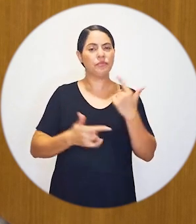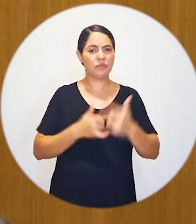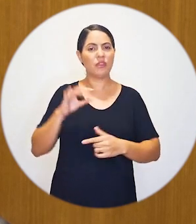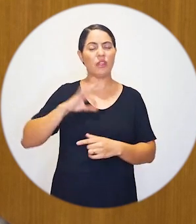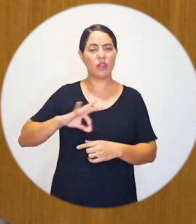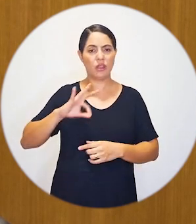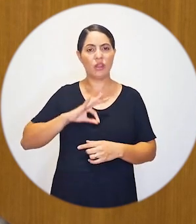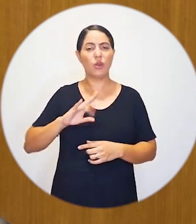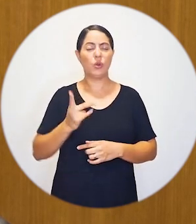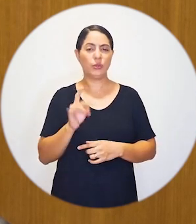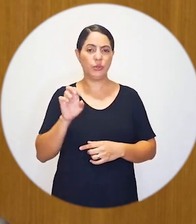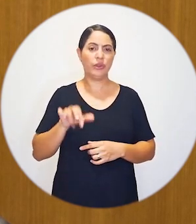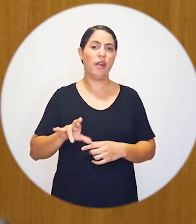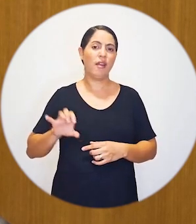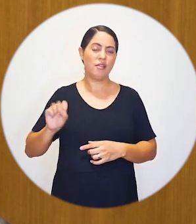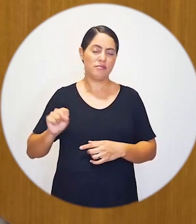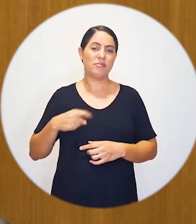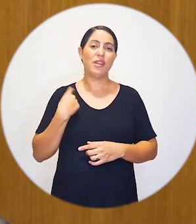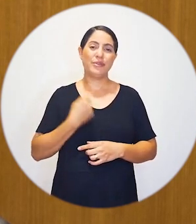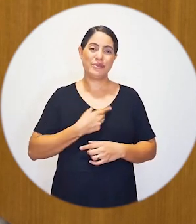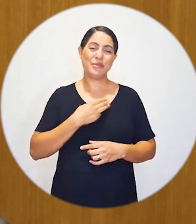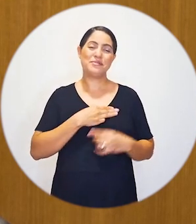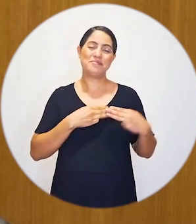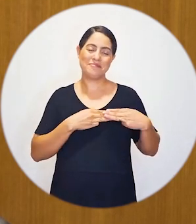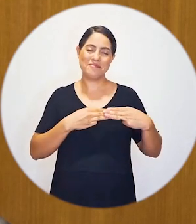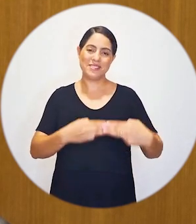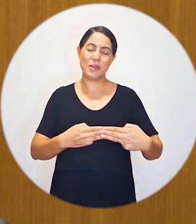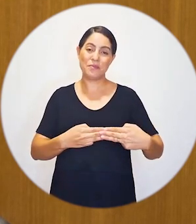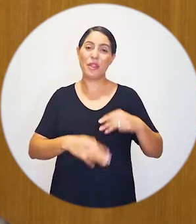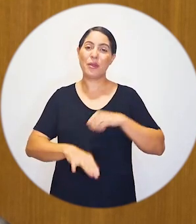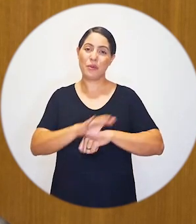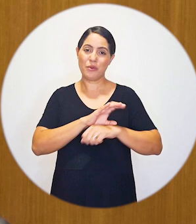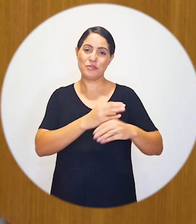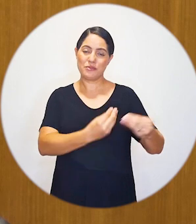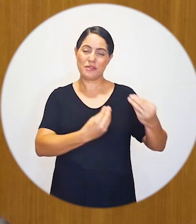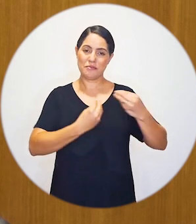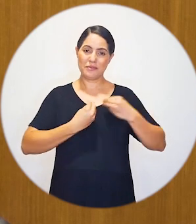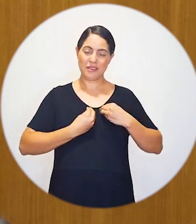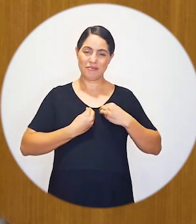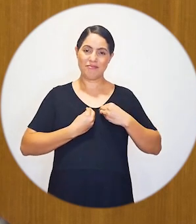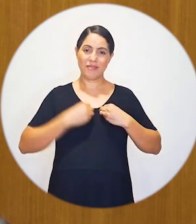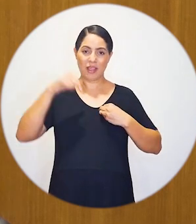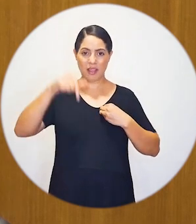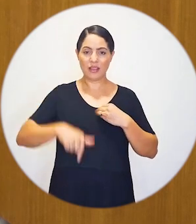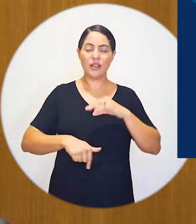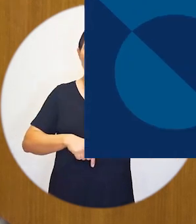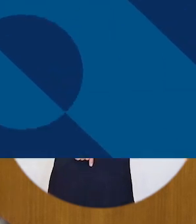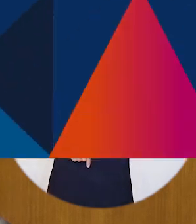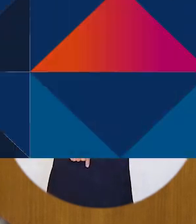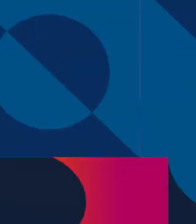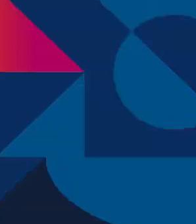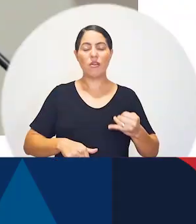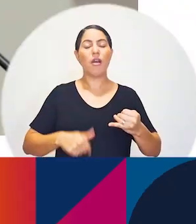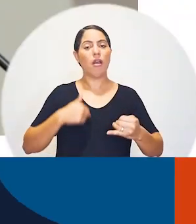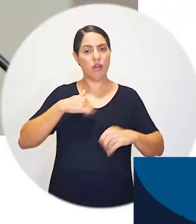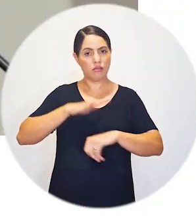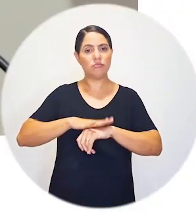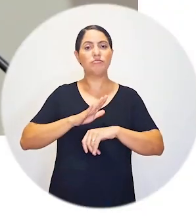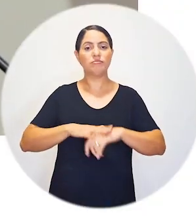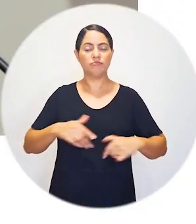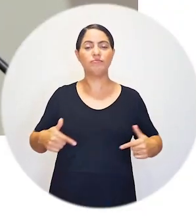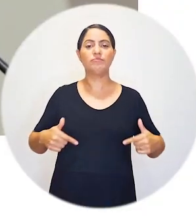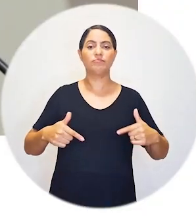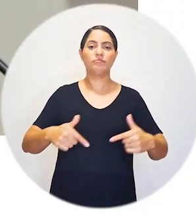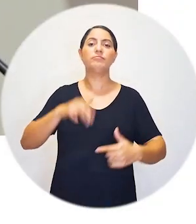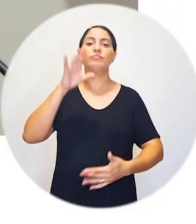que é trabalhar pelos honorários da advocacia. Isso eu tenho uma missão que a Constituição me deu de fazer aqui no STJ. E